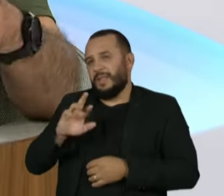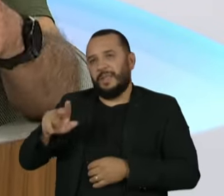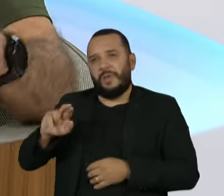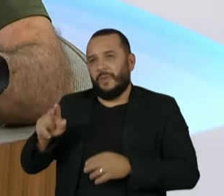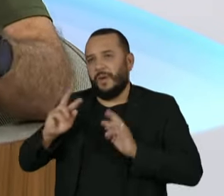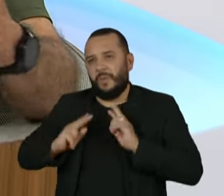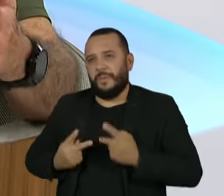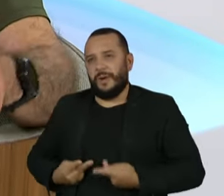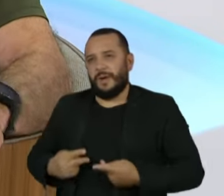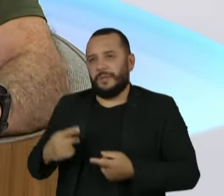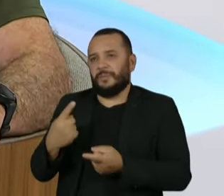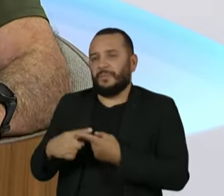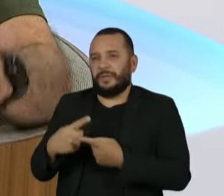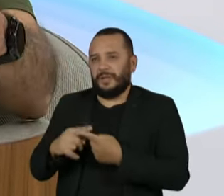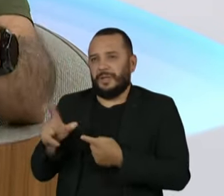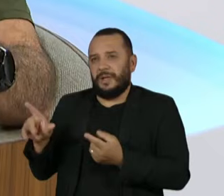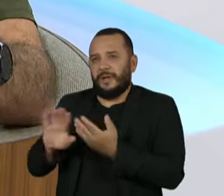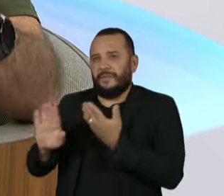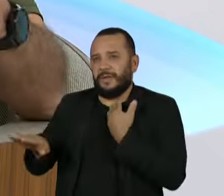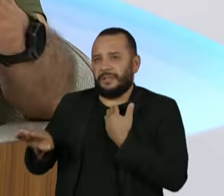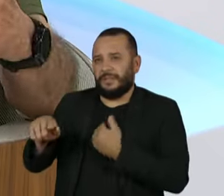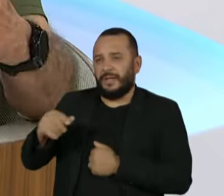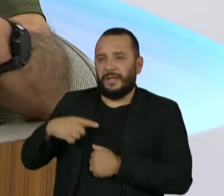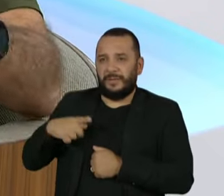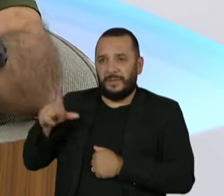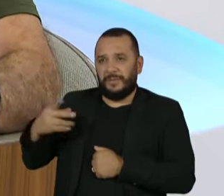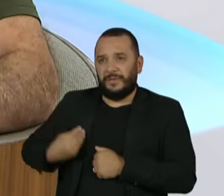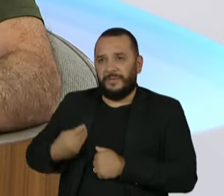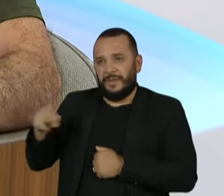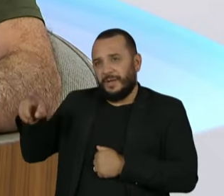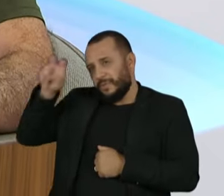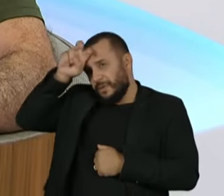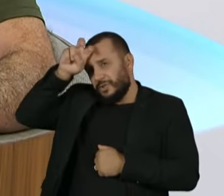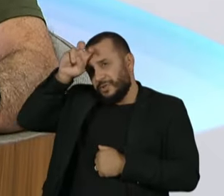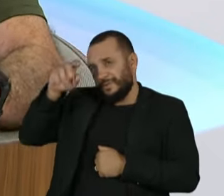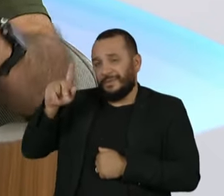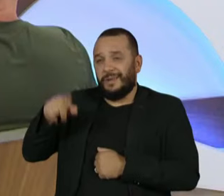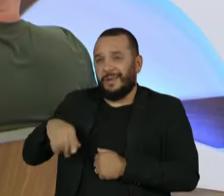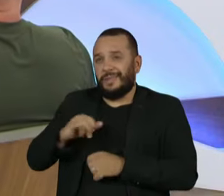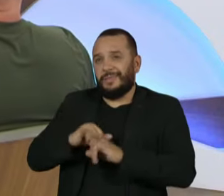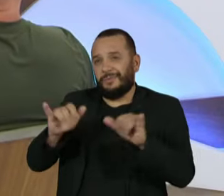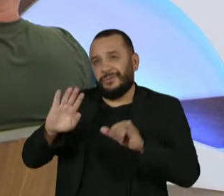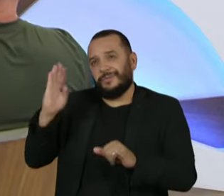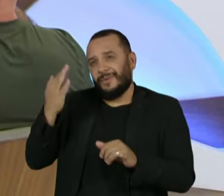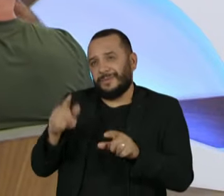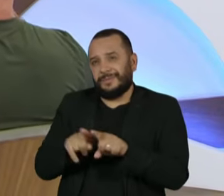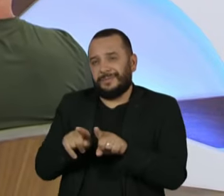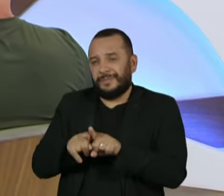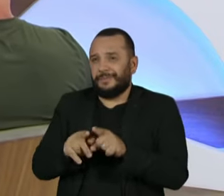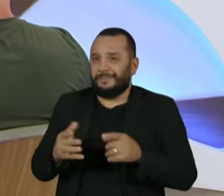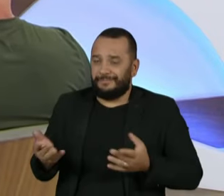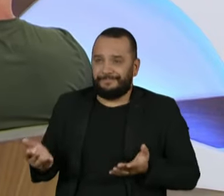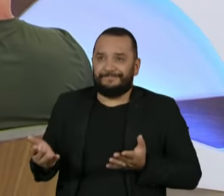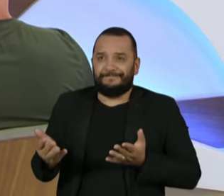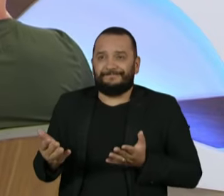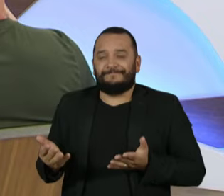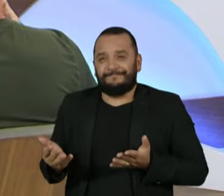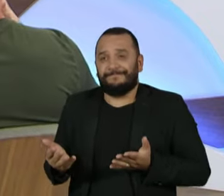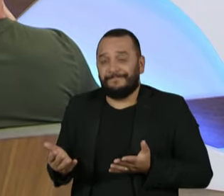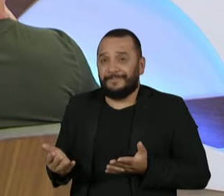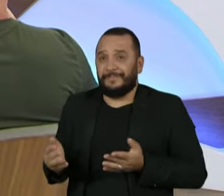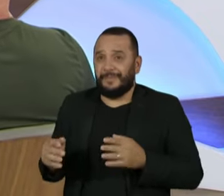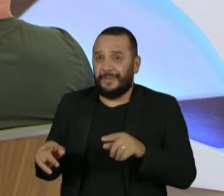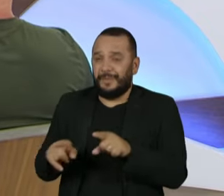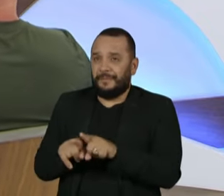humano porque tava afastado tava no Egito não tava lá e etc e tal então esse Universo de você negar a realidade